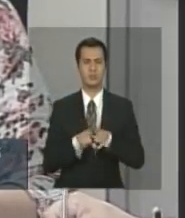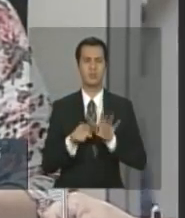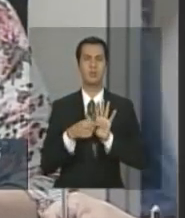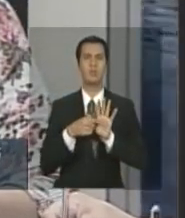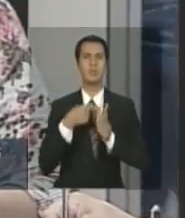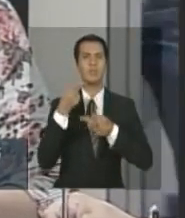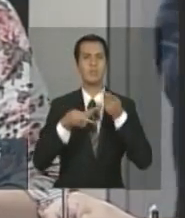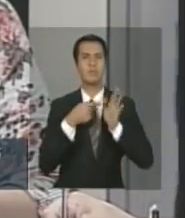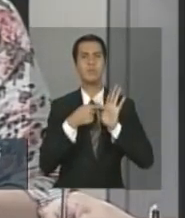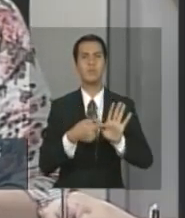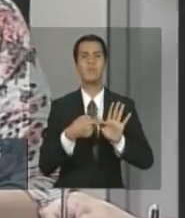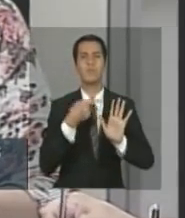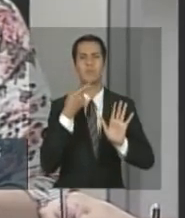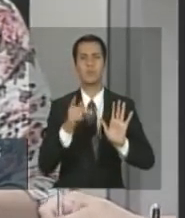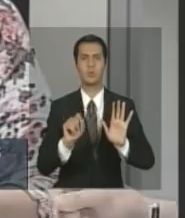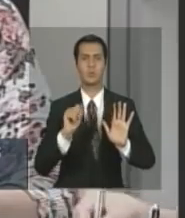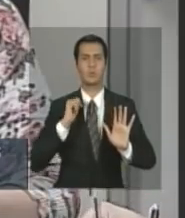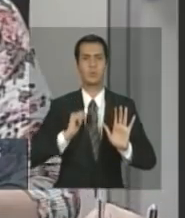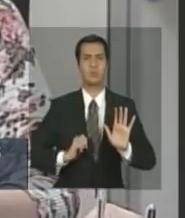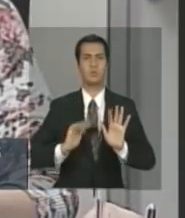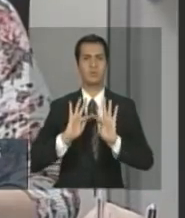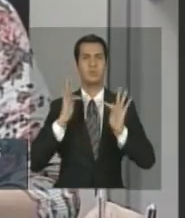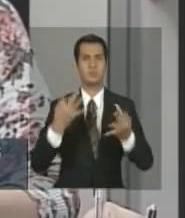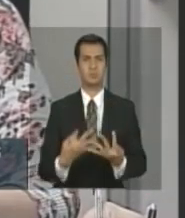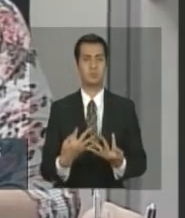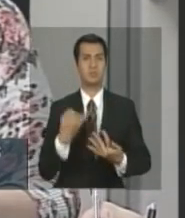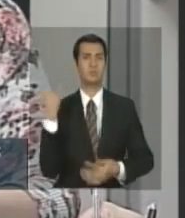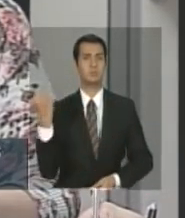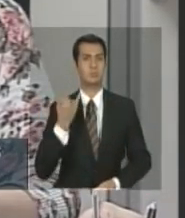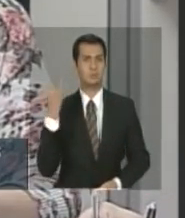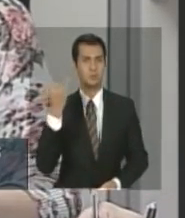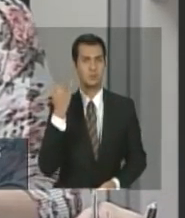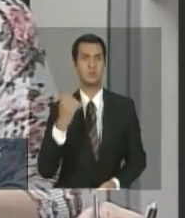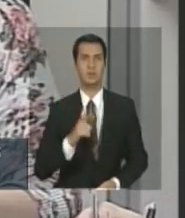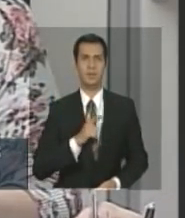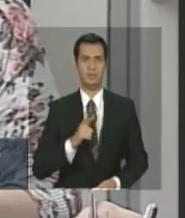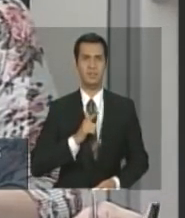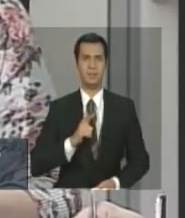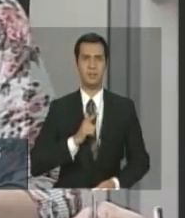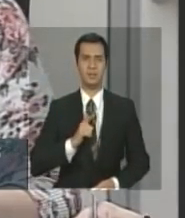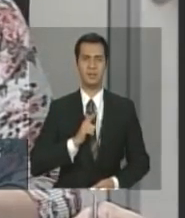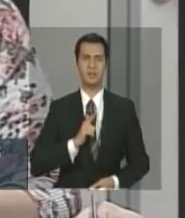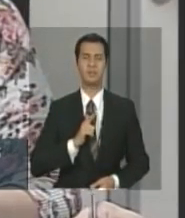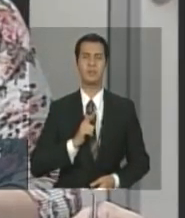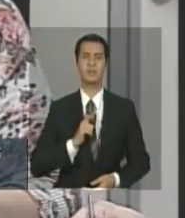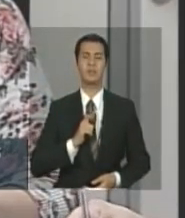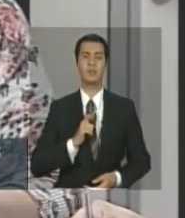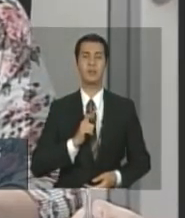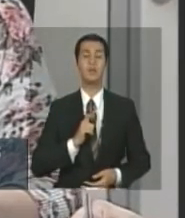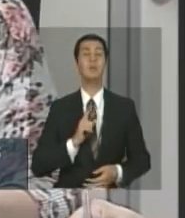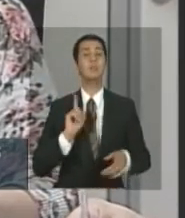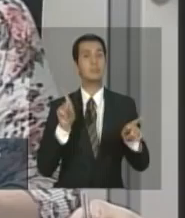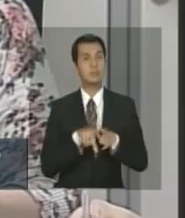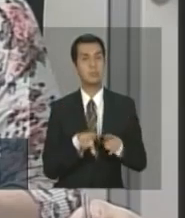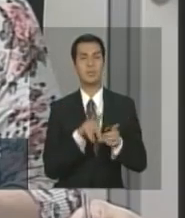Bolsa Família para a população de jovens e adolescentes, a